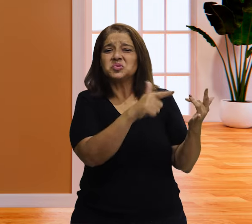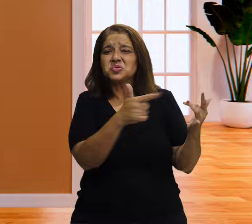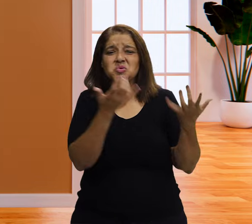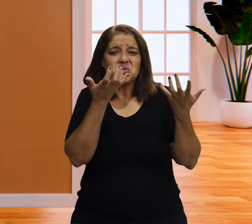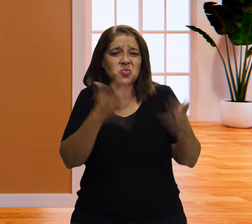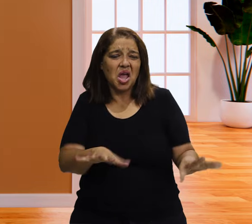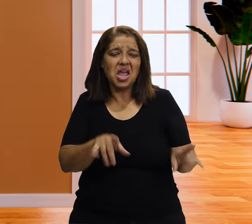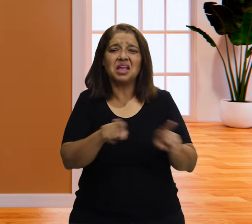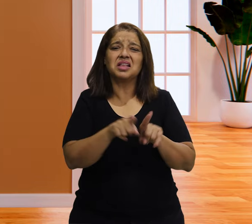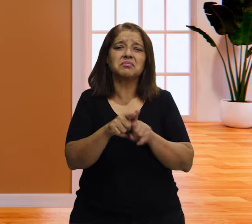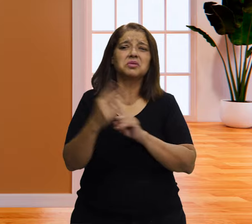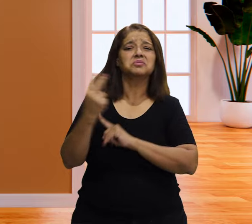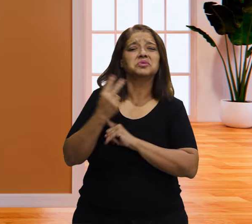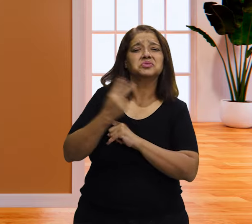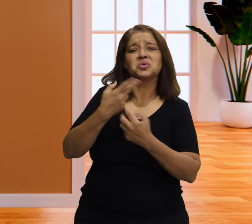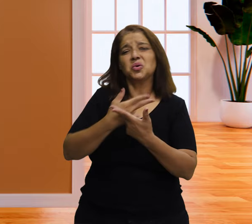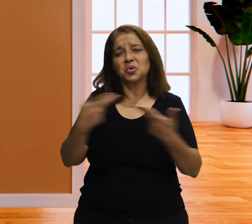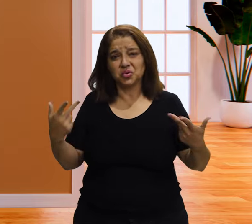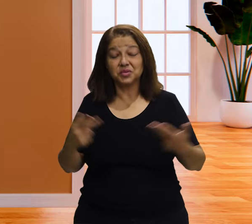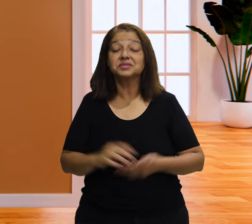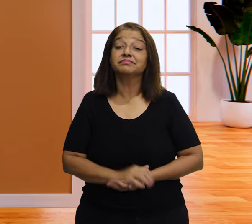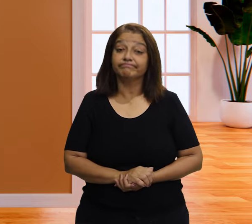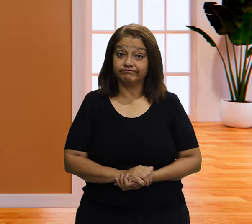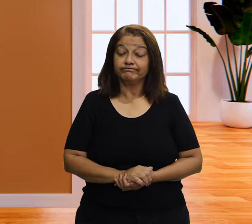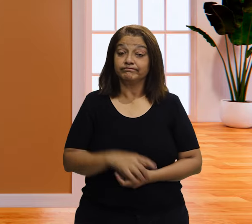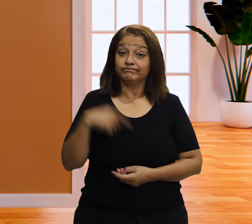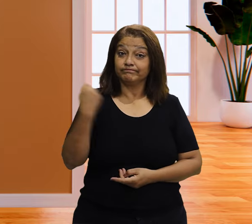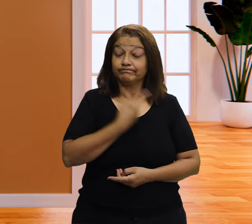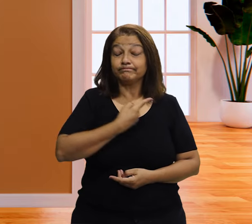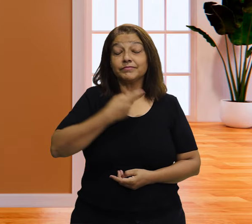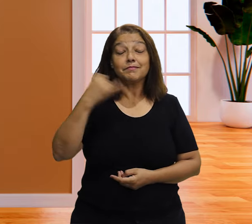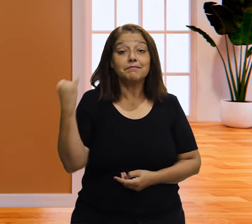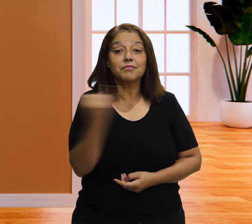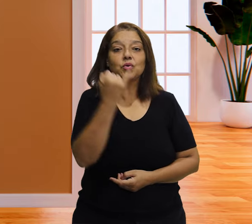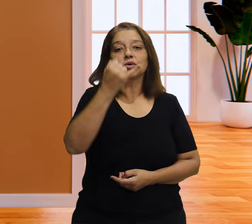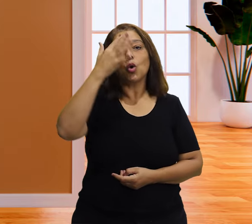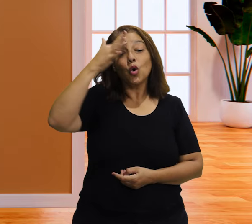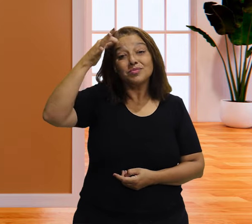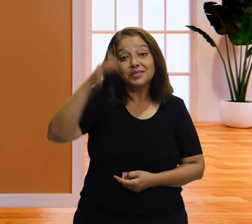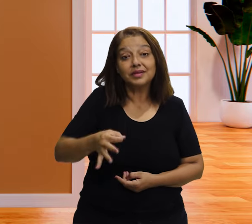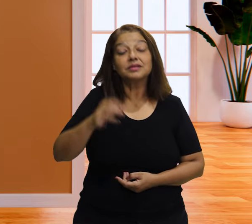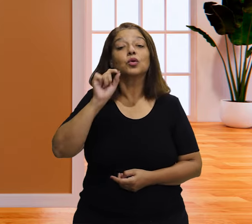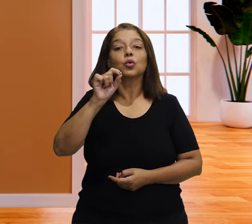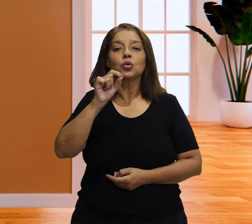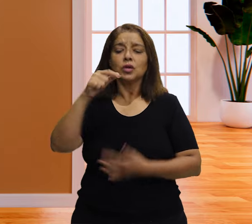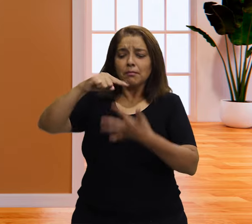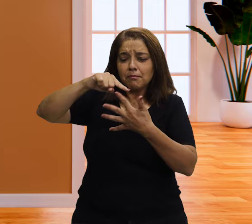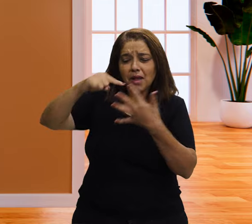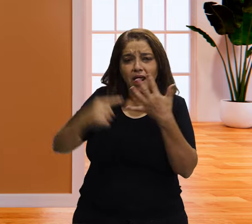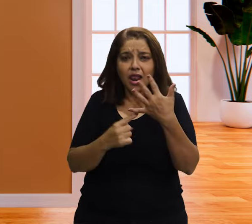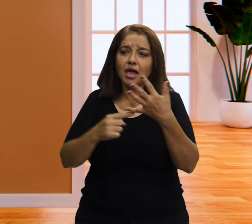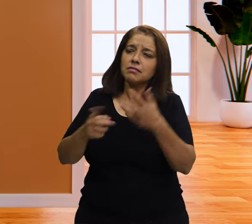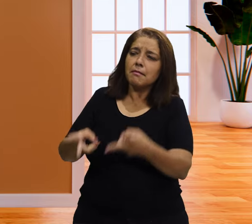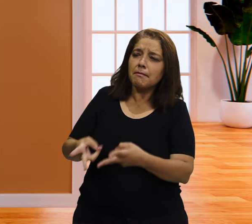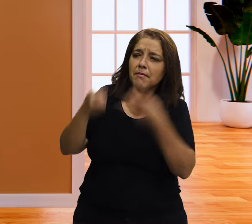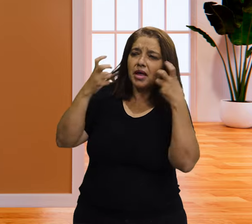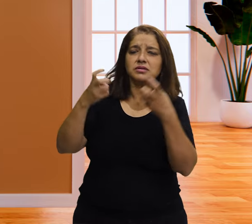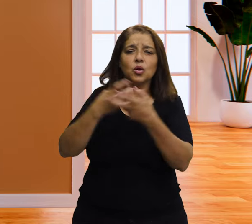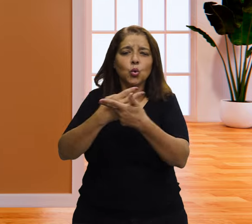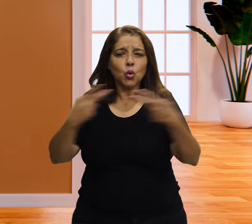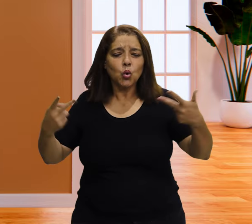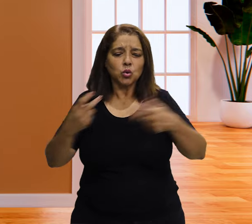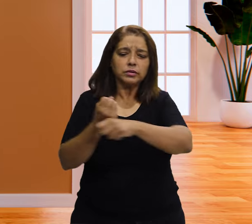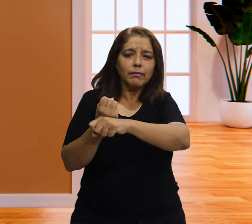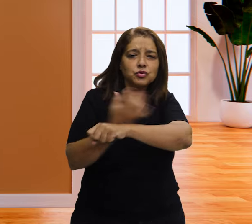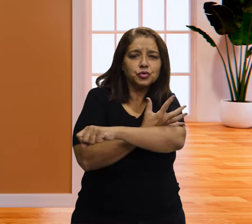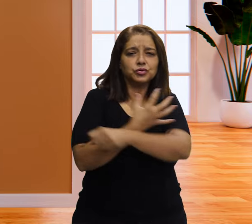importante compreender que tais sinais podem variar desde alterações emocionais sutis, como a irritabilidade